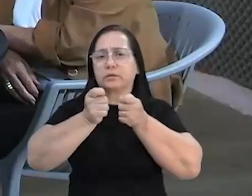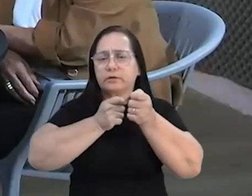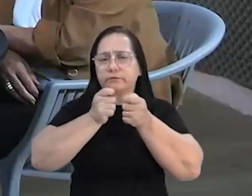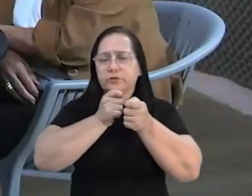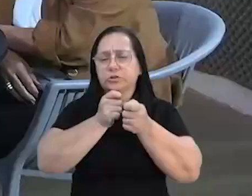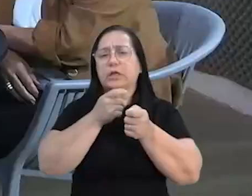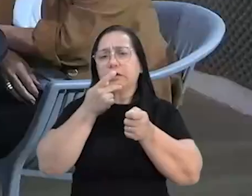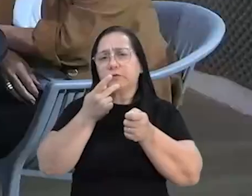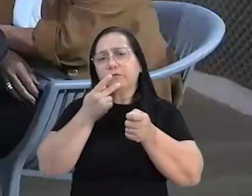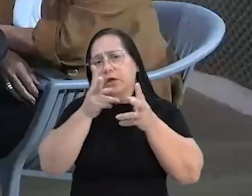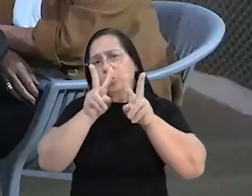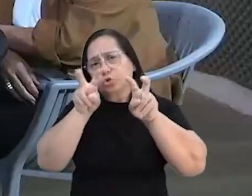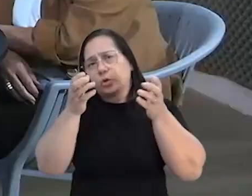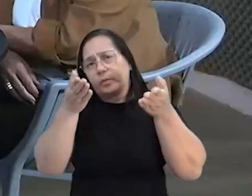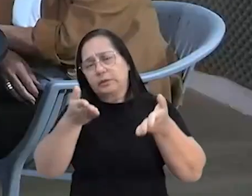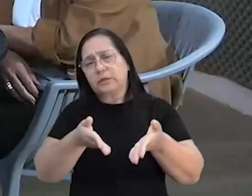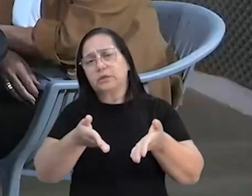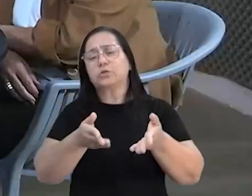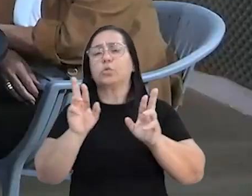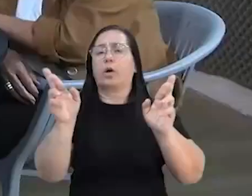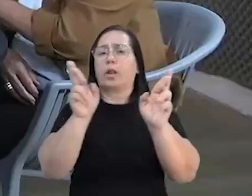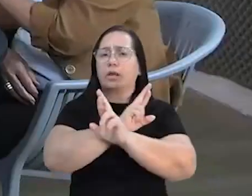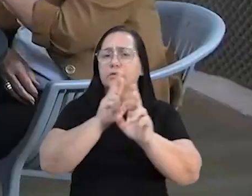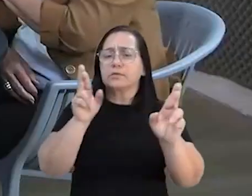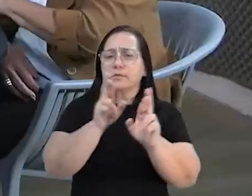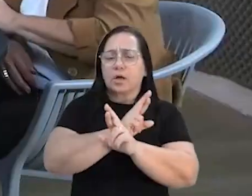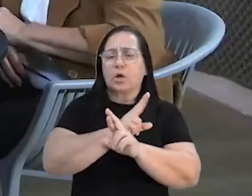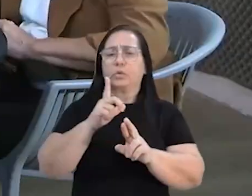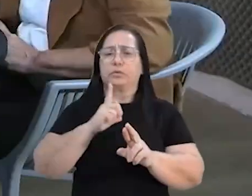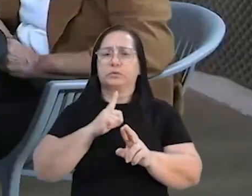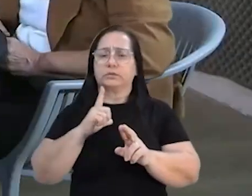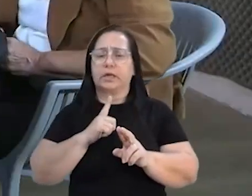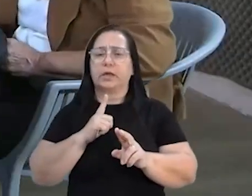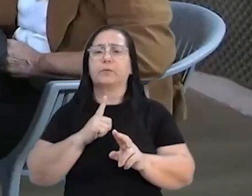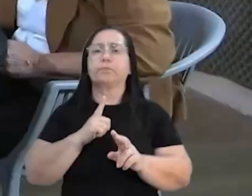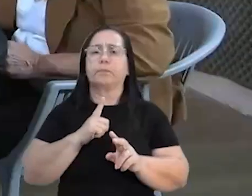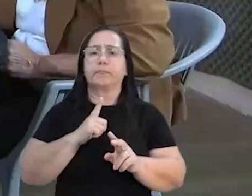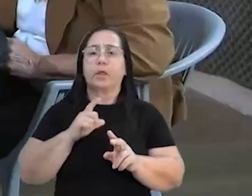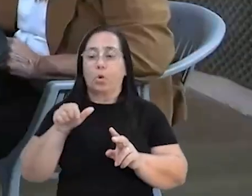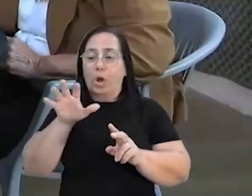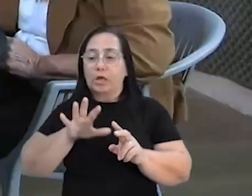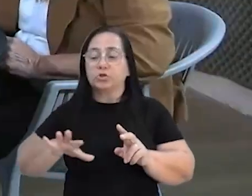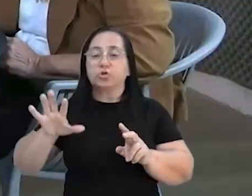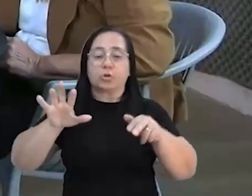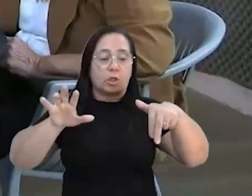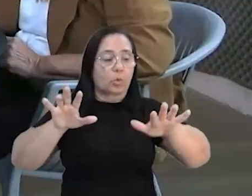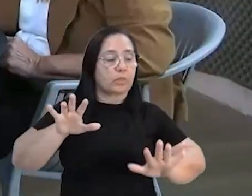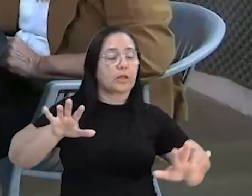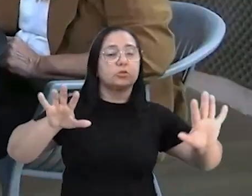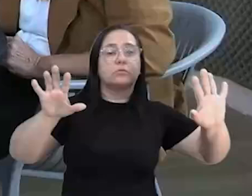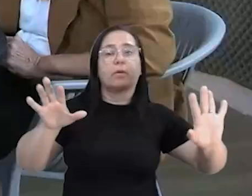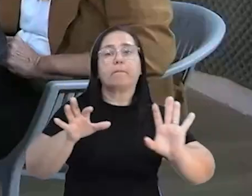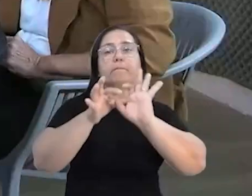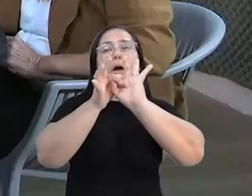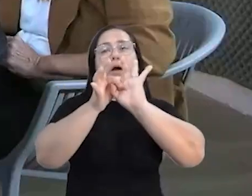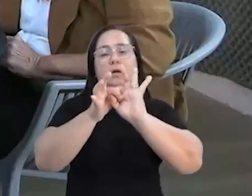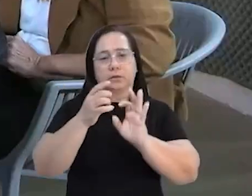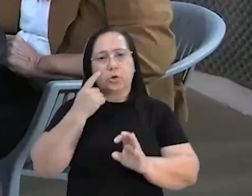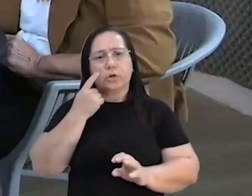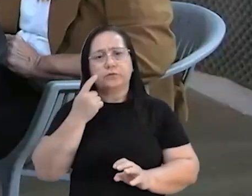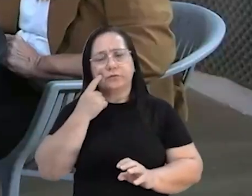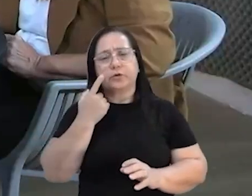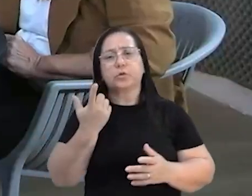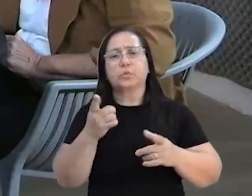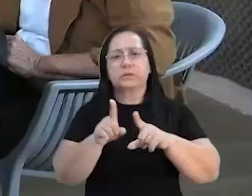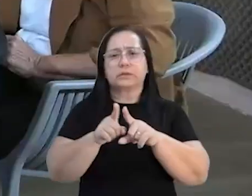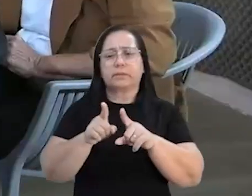ele fala justamente disso, dessa relação entre o regional e o nacional, né? Então, como o Nanda